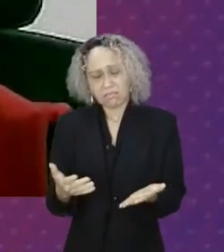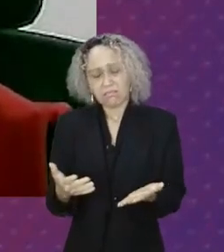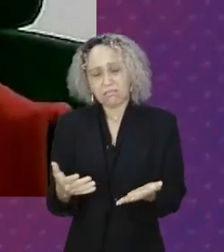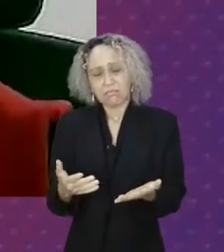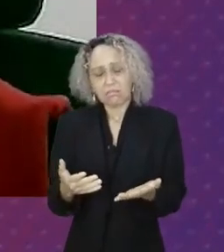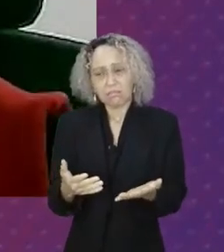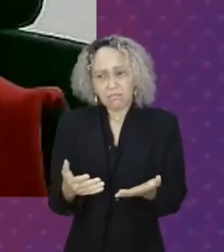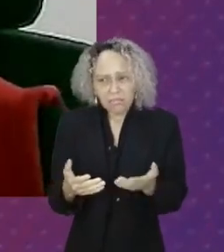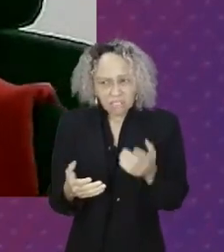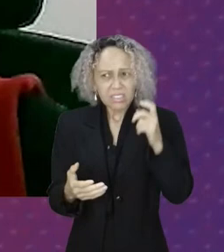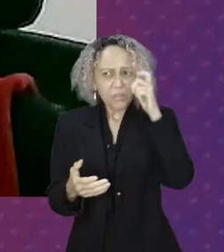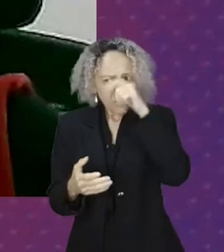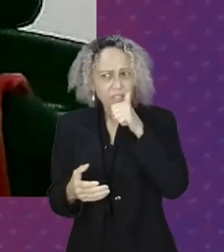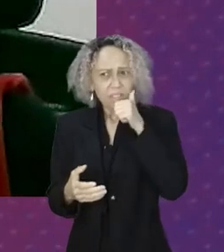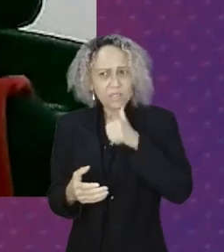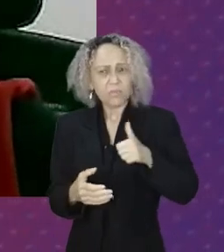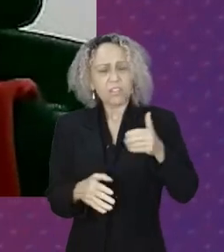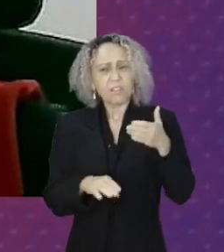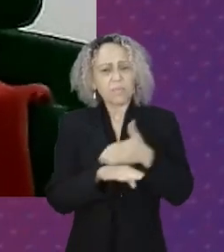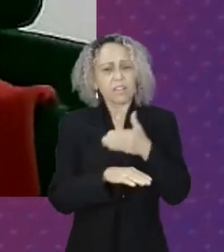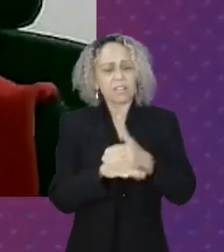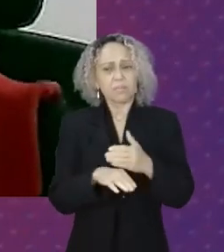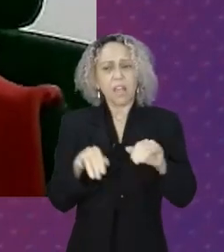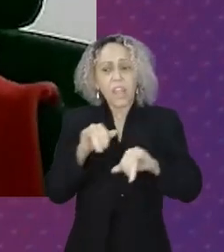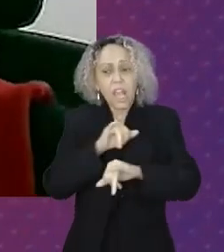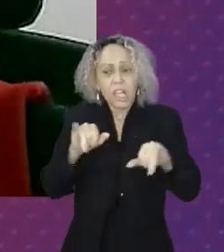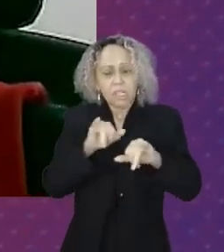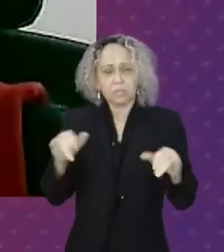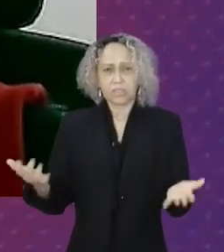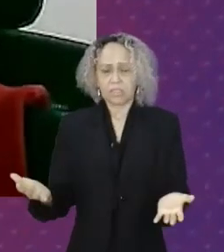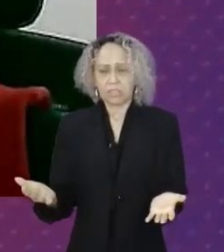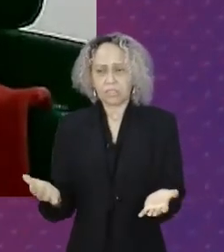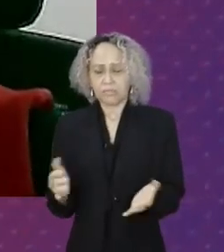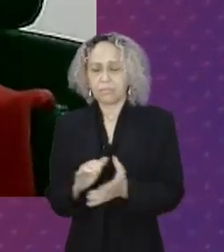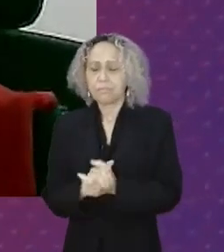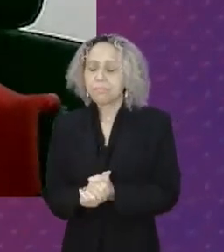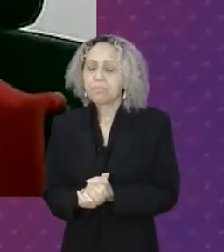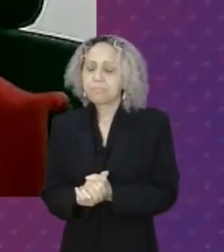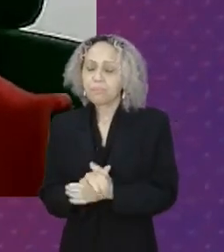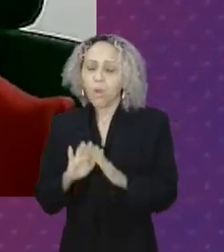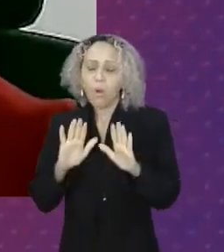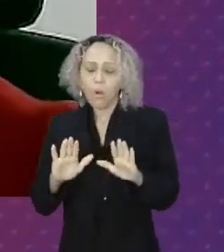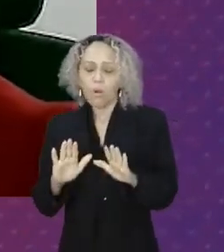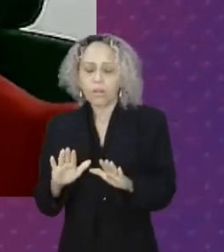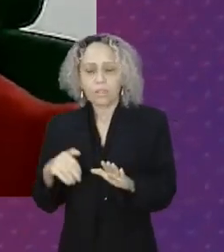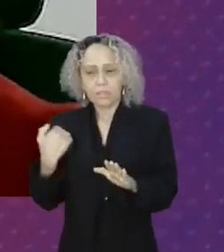campanha. Então, veja que nós temos, no mesmo regramento,